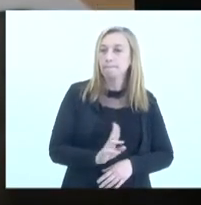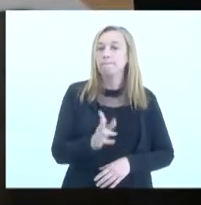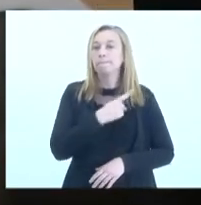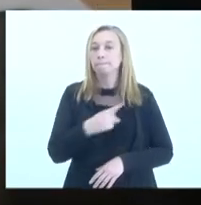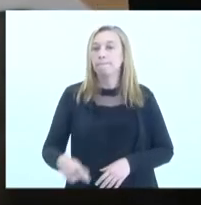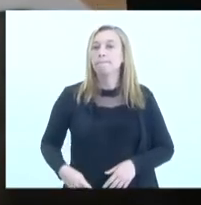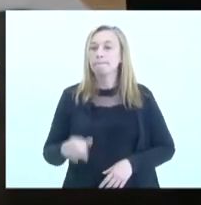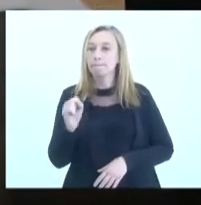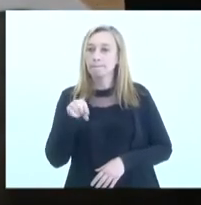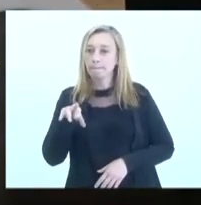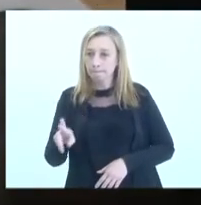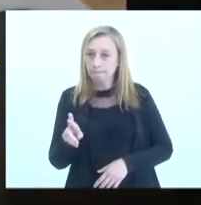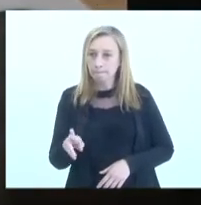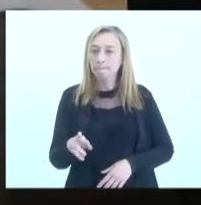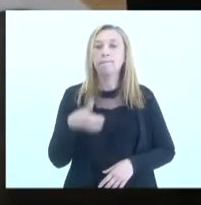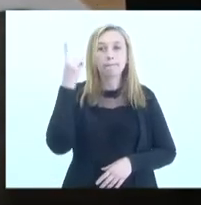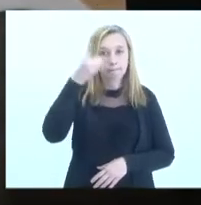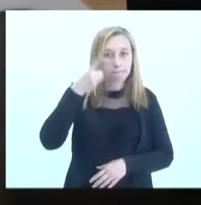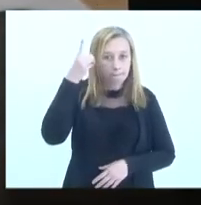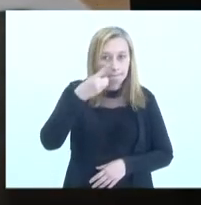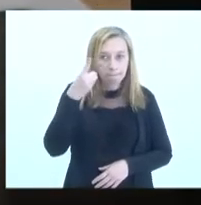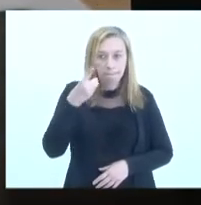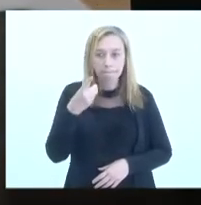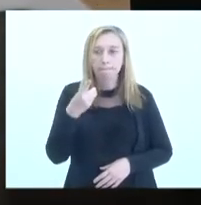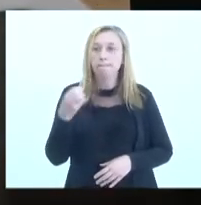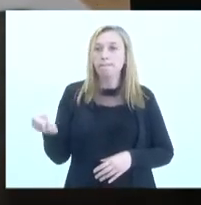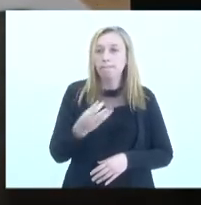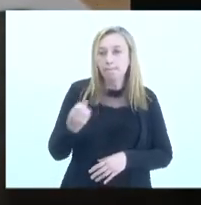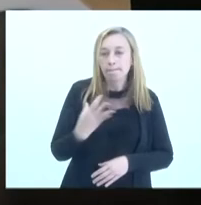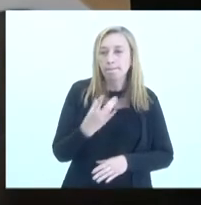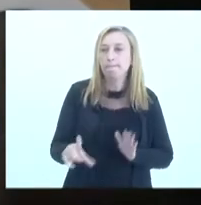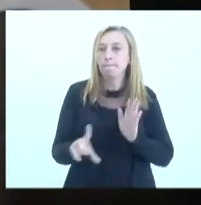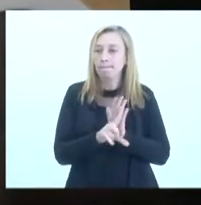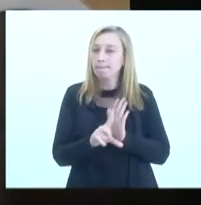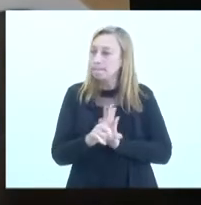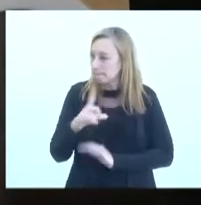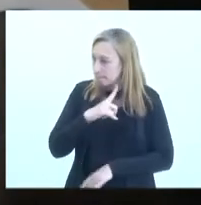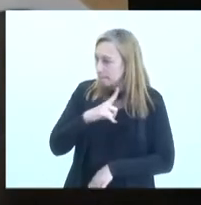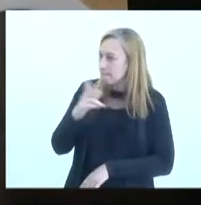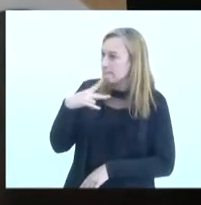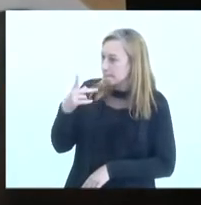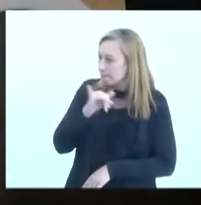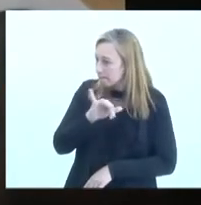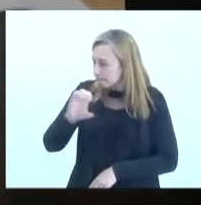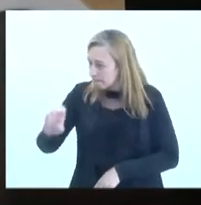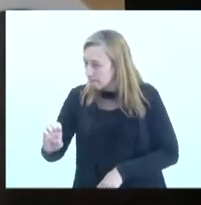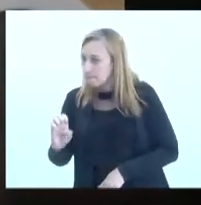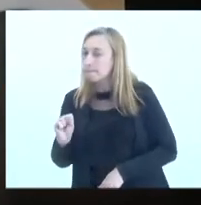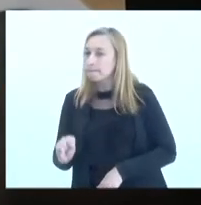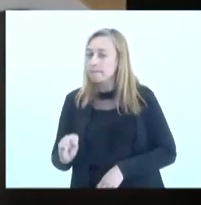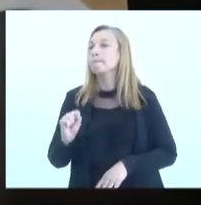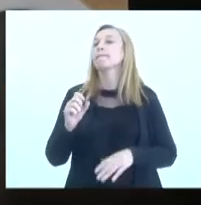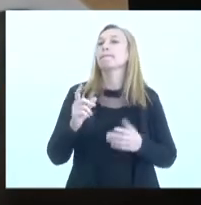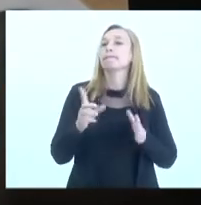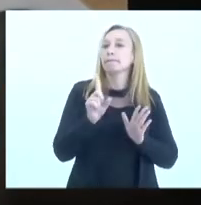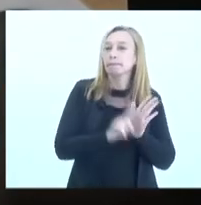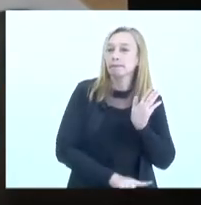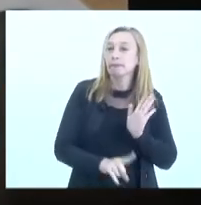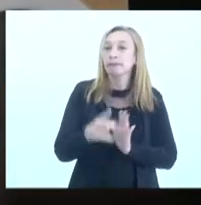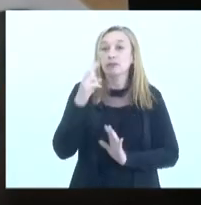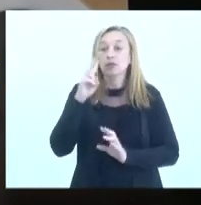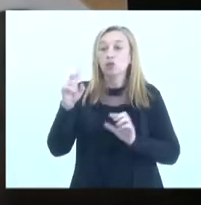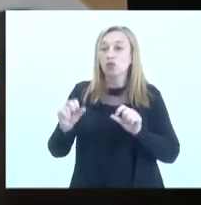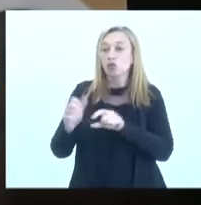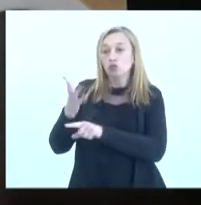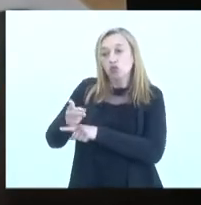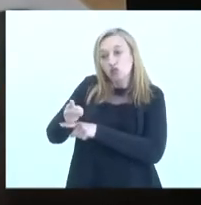disposição, né, no que disse até o deputado a respeito das novas legislações que a gente tem aí. Você falou do ICM, da redução, naquele vídeo que eu vi do